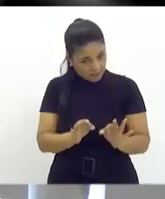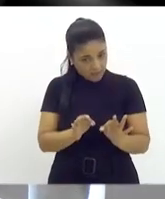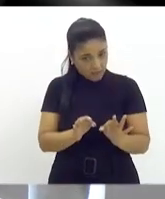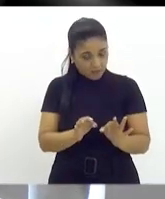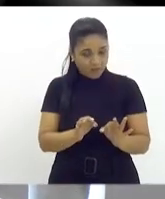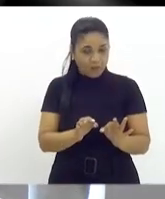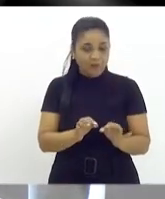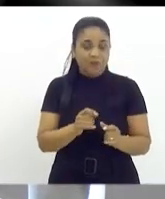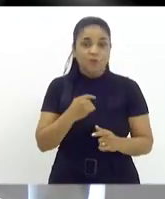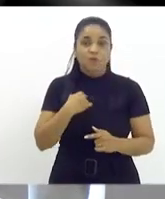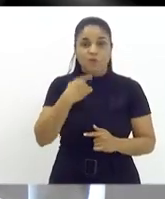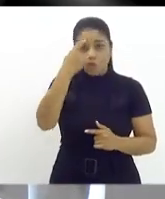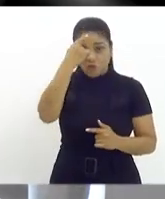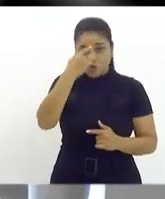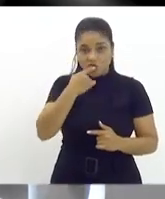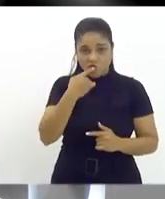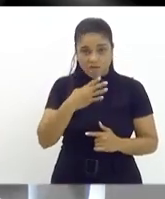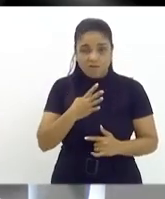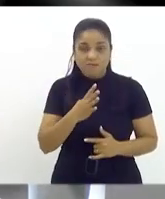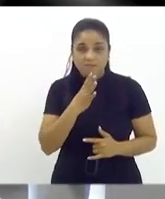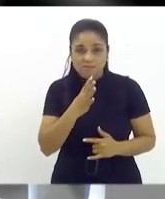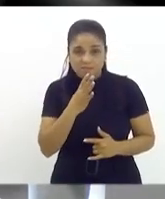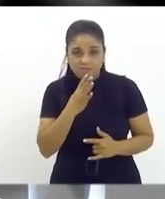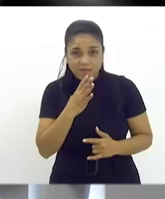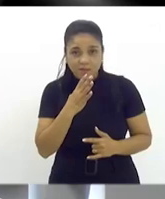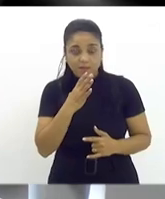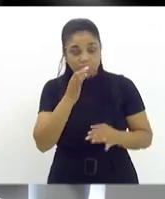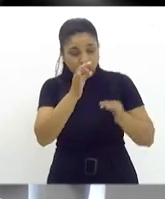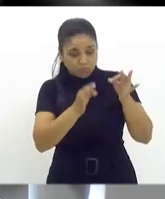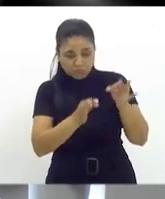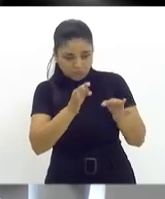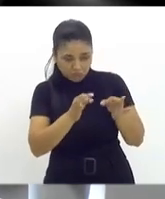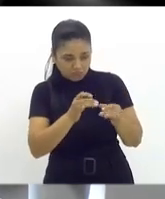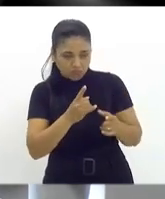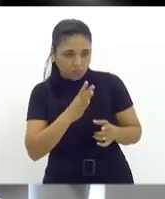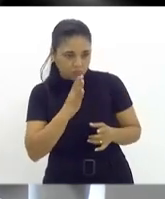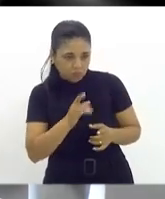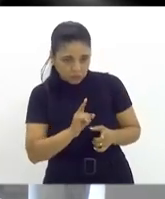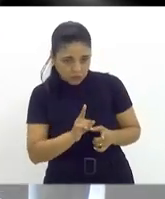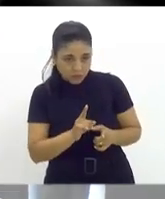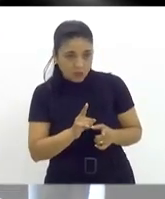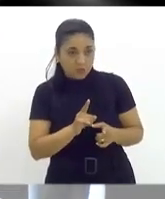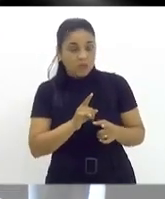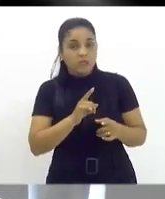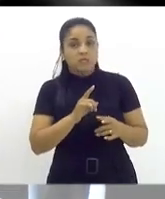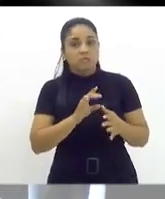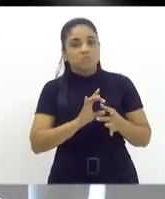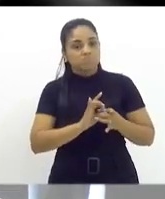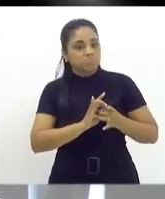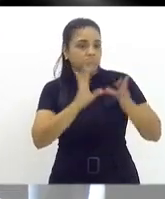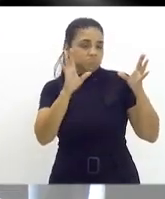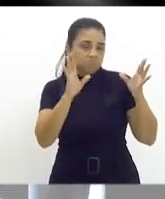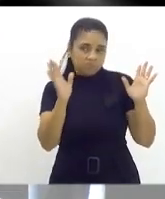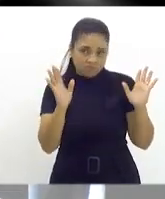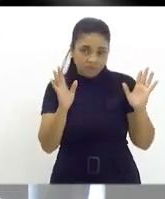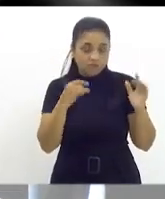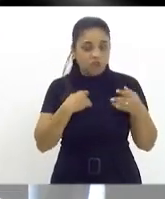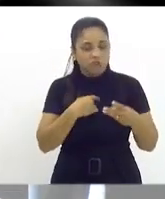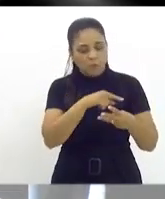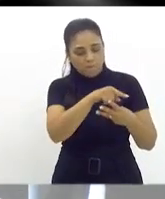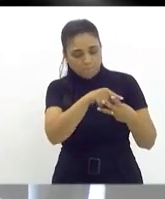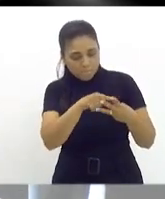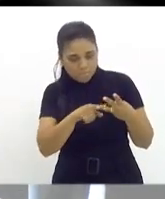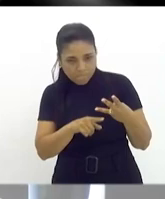confirmado em juízo e sentença absolutória nós pegamos esses casos para poder tentar